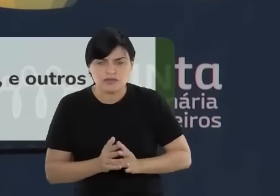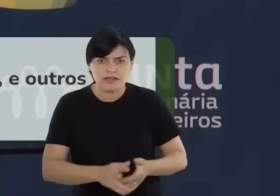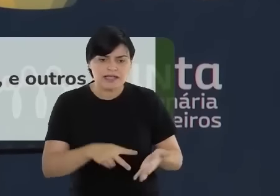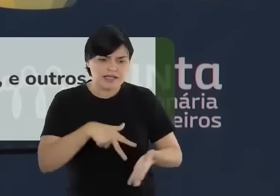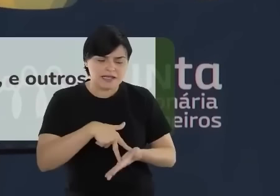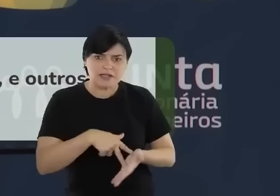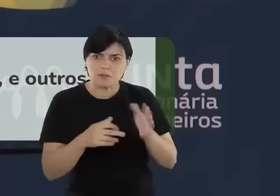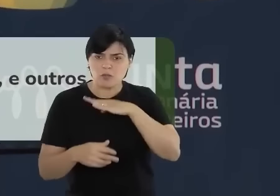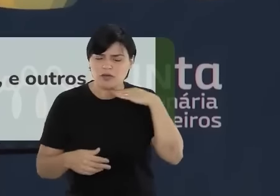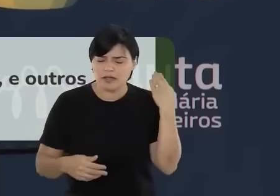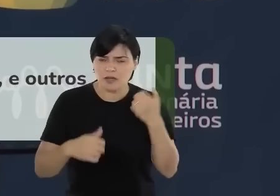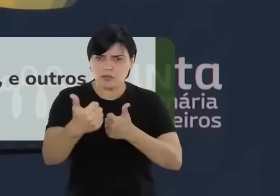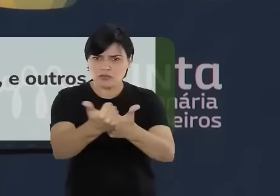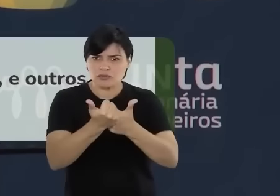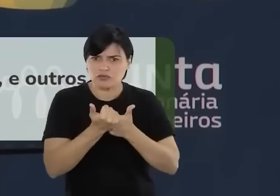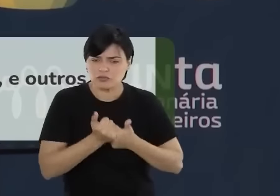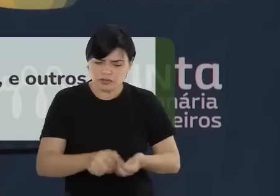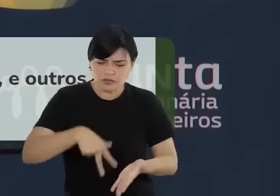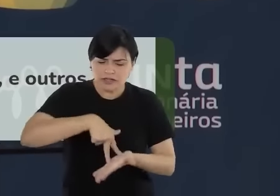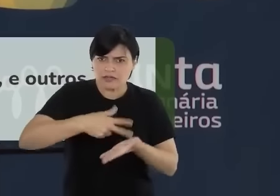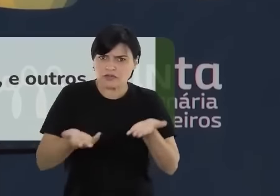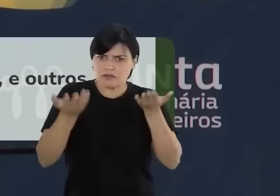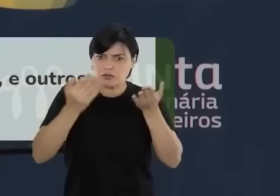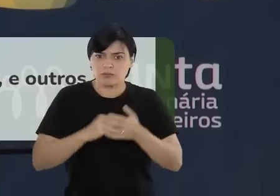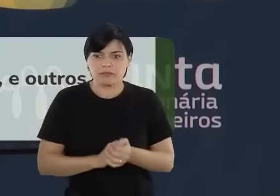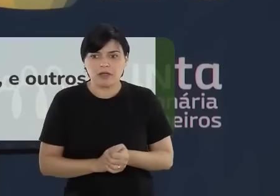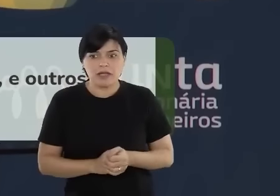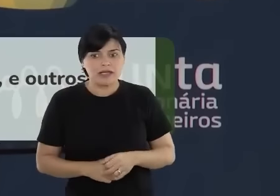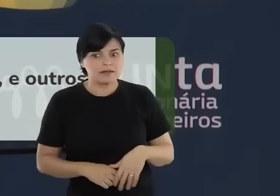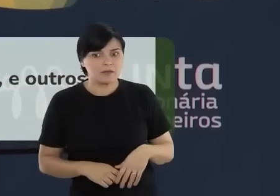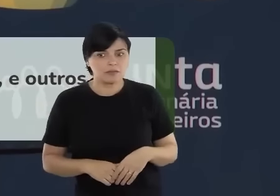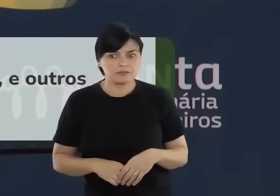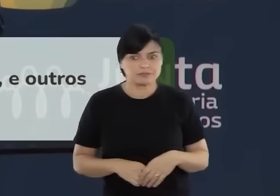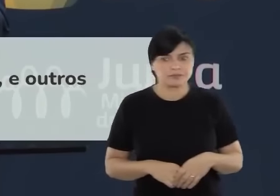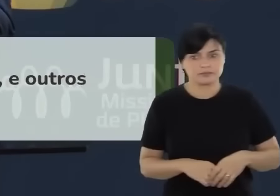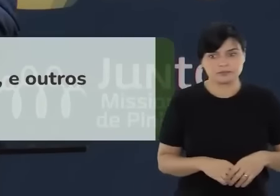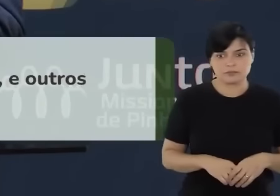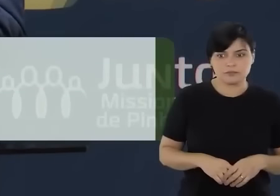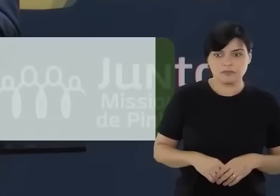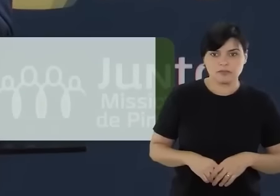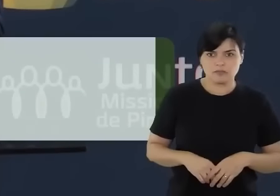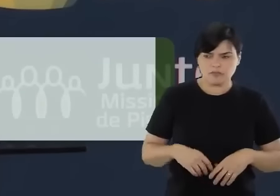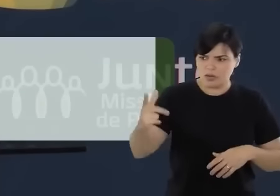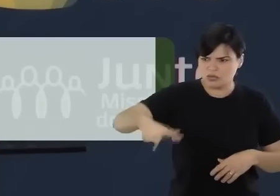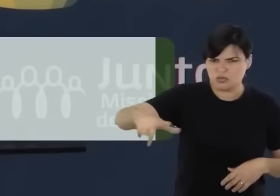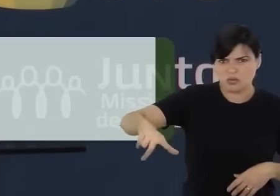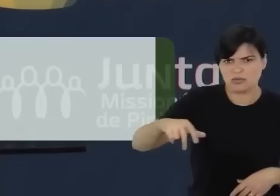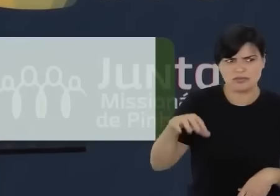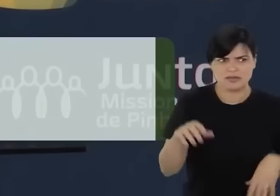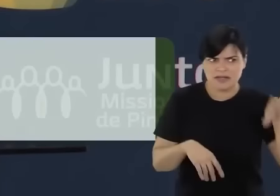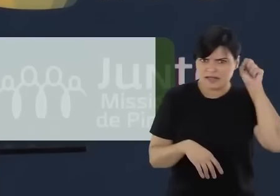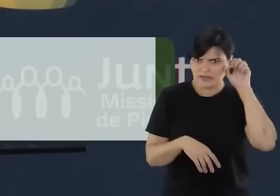dentre os mortos quando ouviram falar de ressurreição de mortos Uns escarneceram e Outros disseram a respeito disso Te